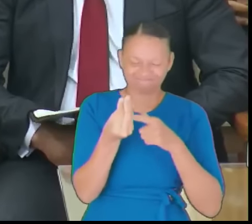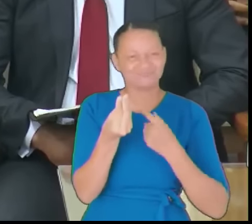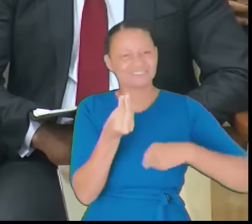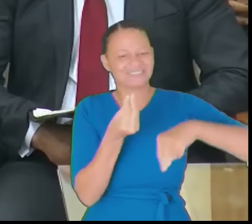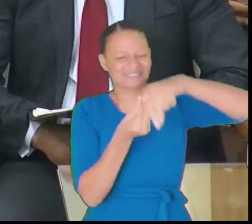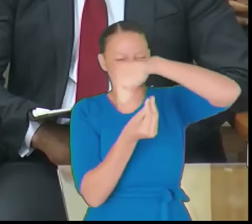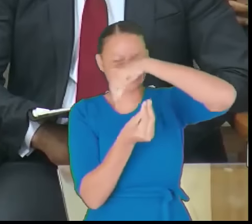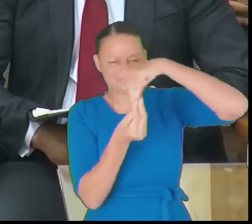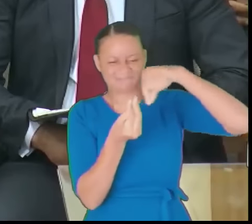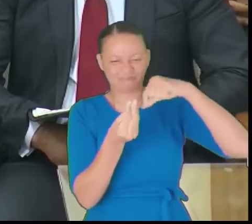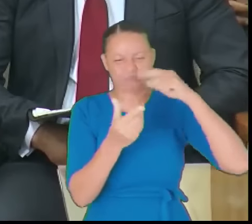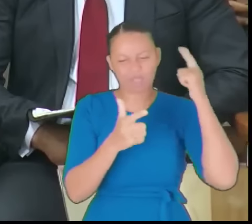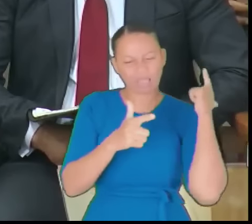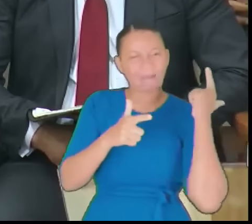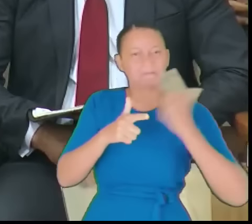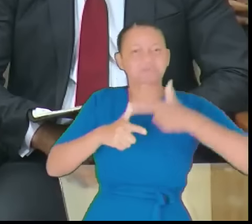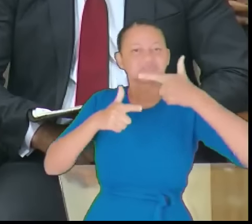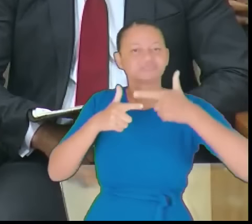e